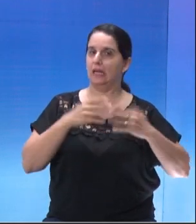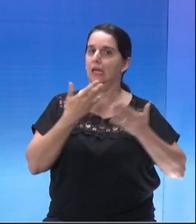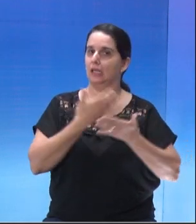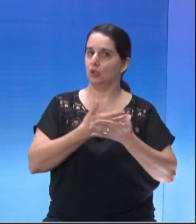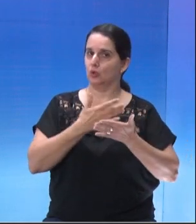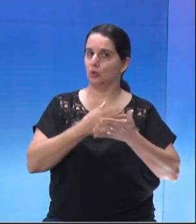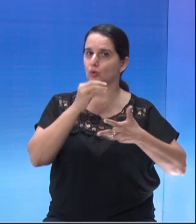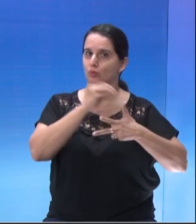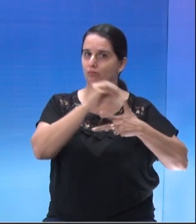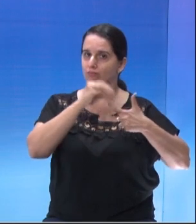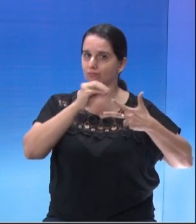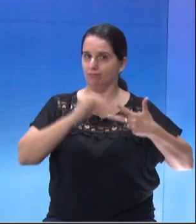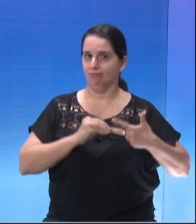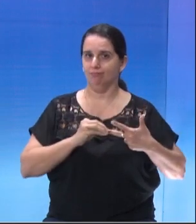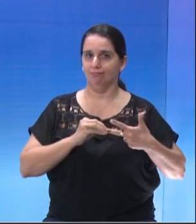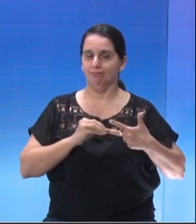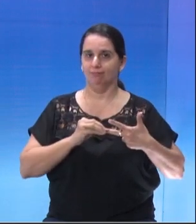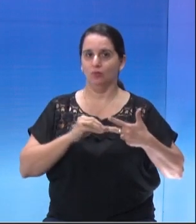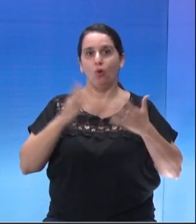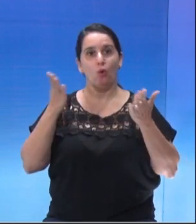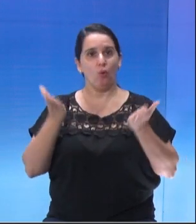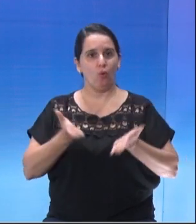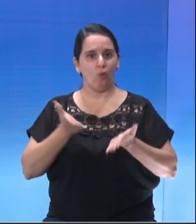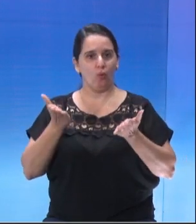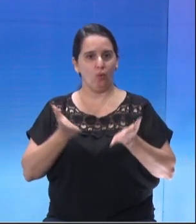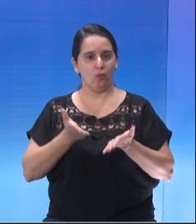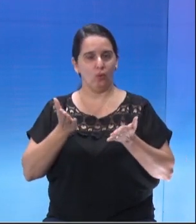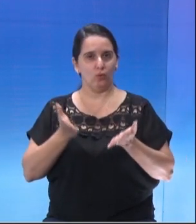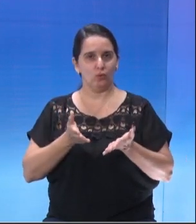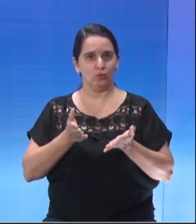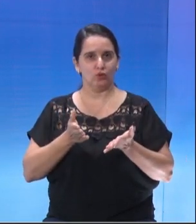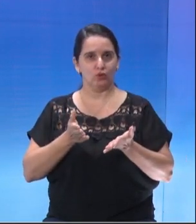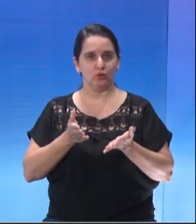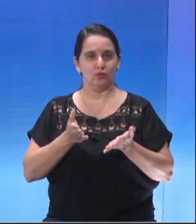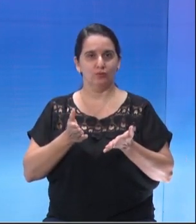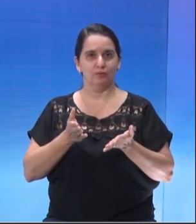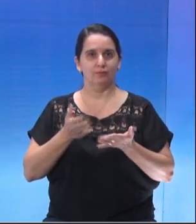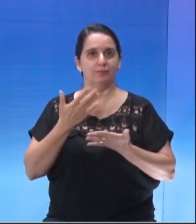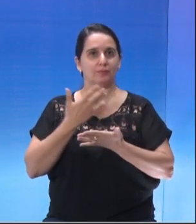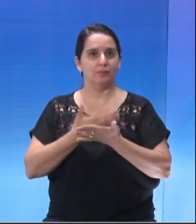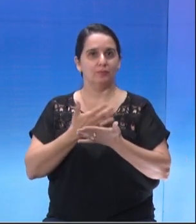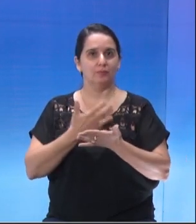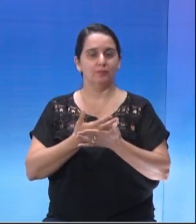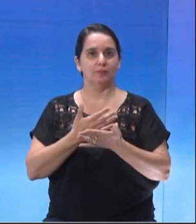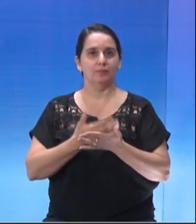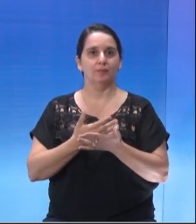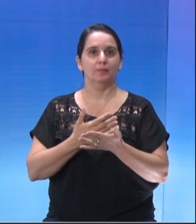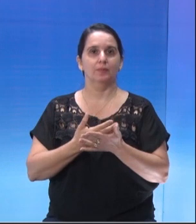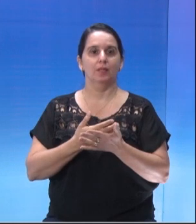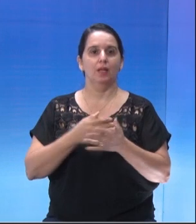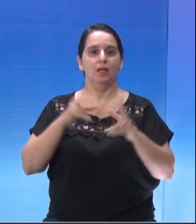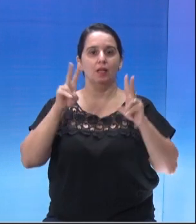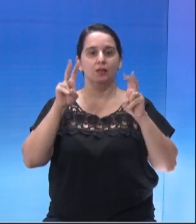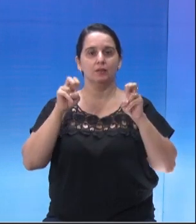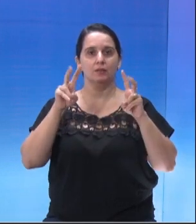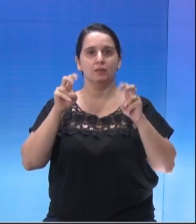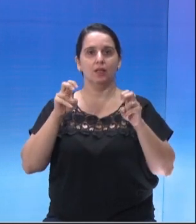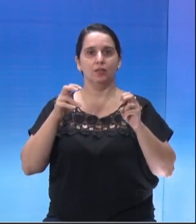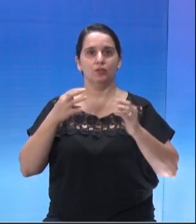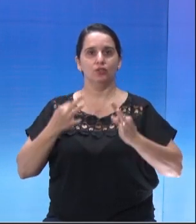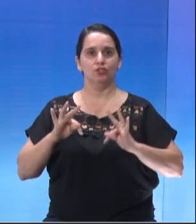se preparar para o Enem. E hoje eu trouxe aqui para vocês, nós vamos discutir um pouquinho sobre textos